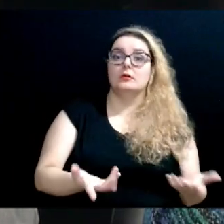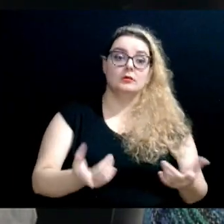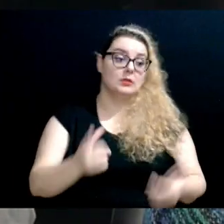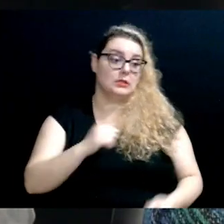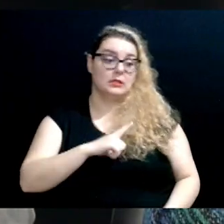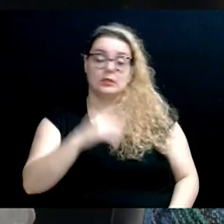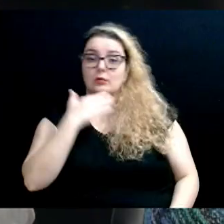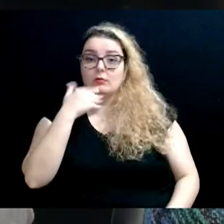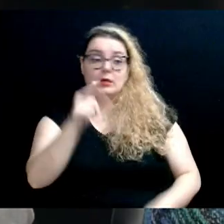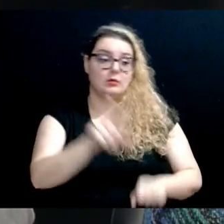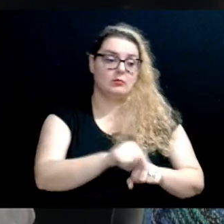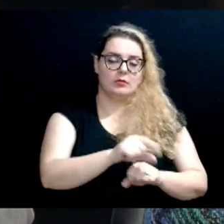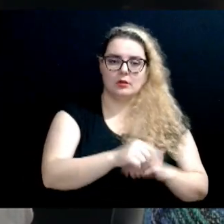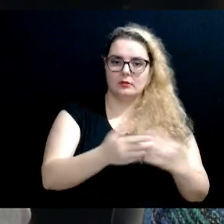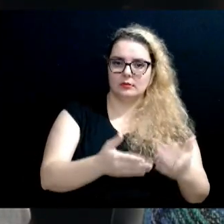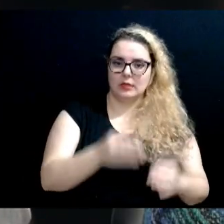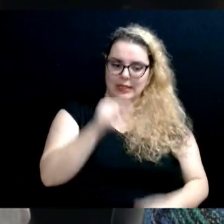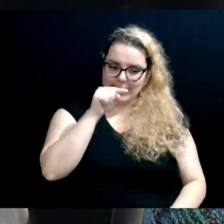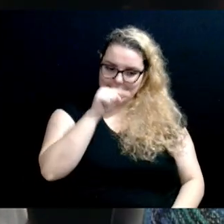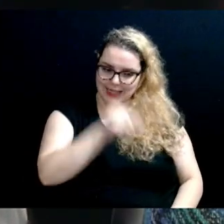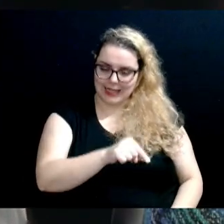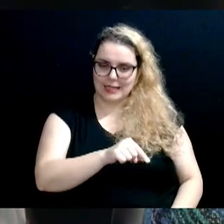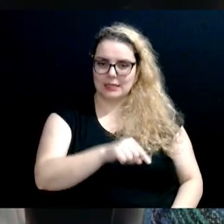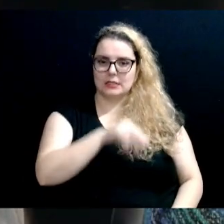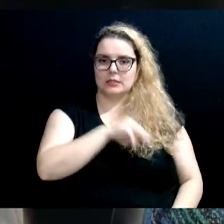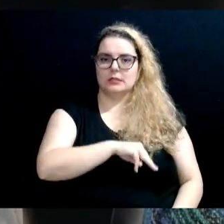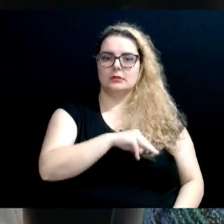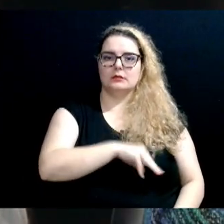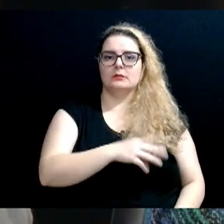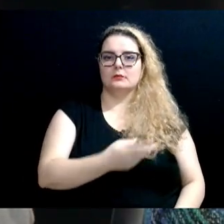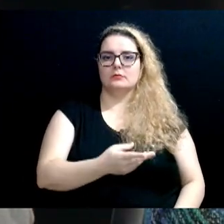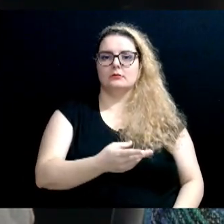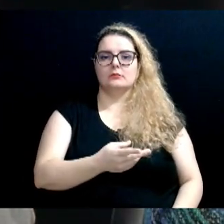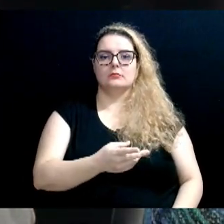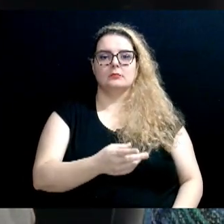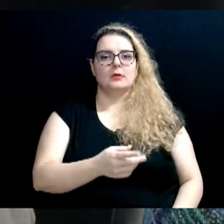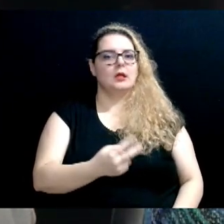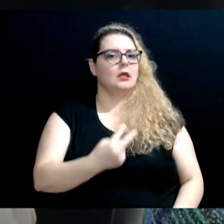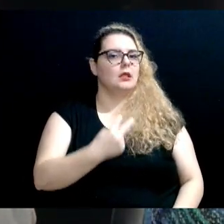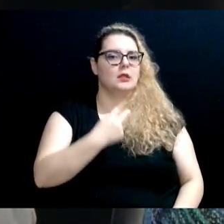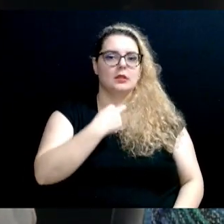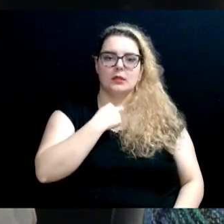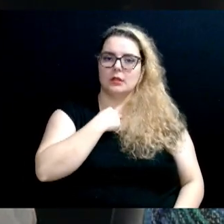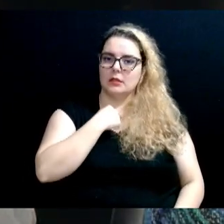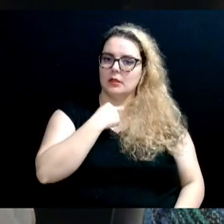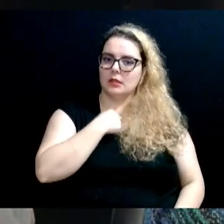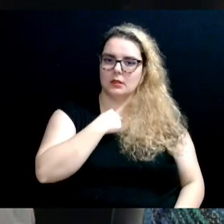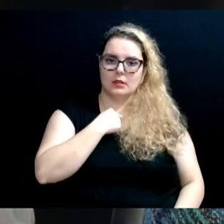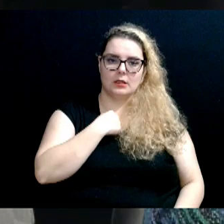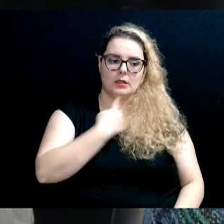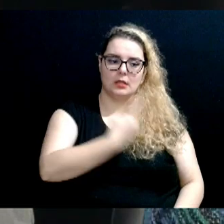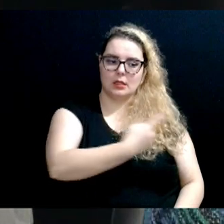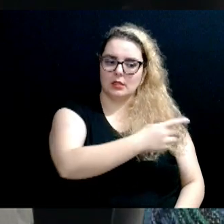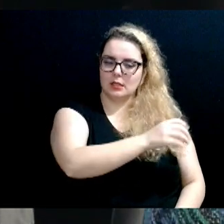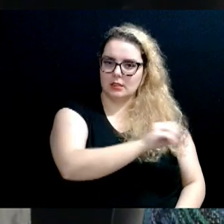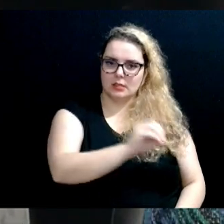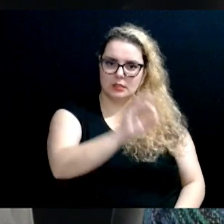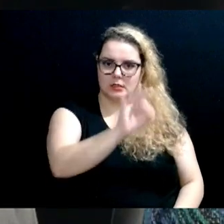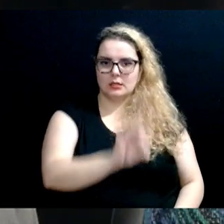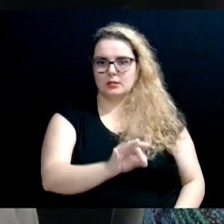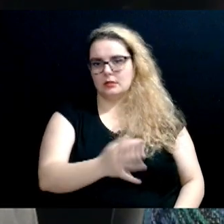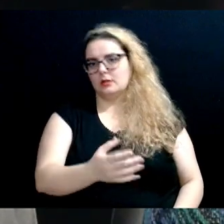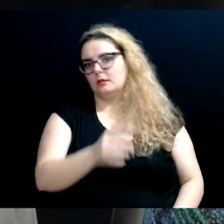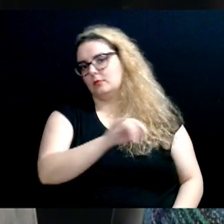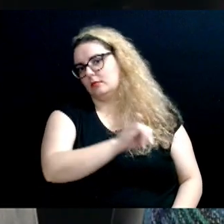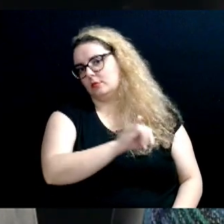etc. Essas tarefas, elas não podem ser 100% terceirizadas por uma IA. Por